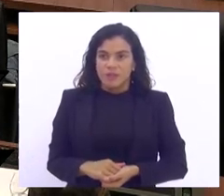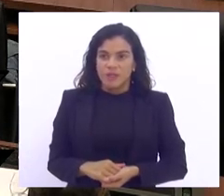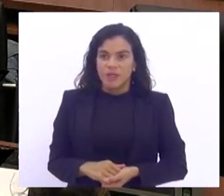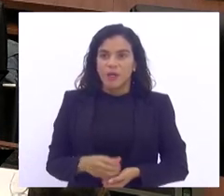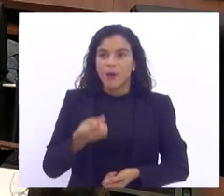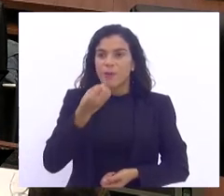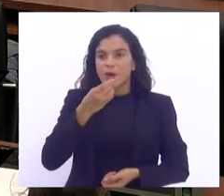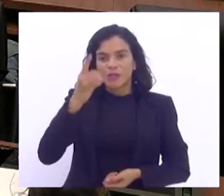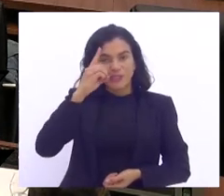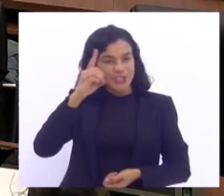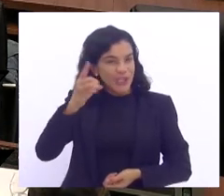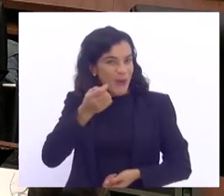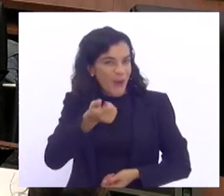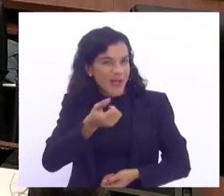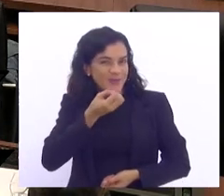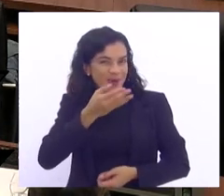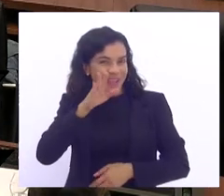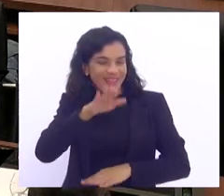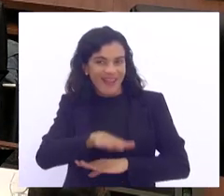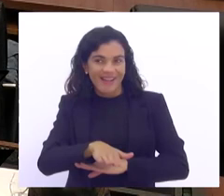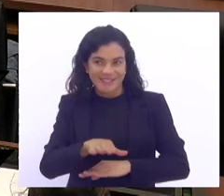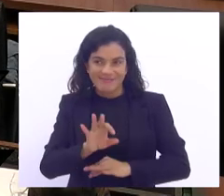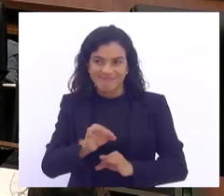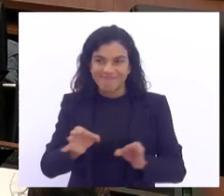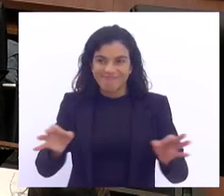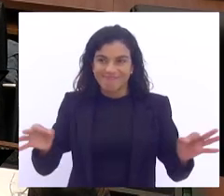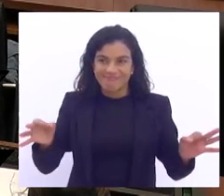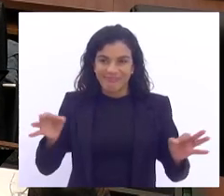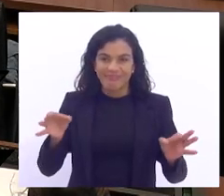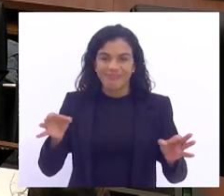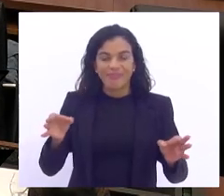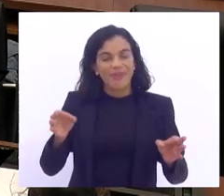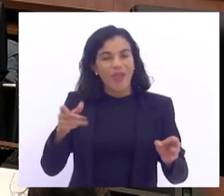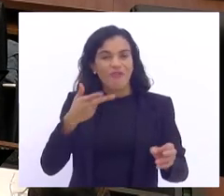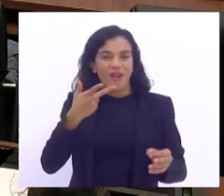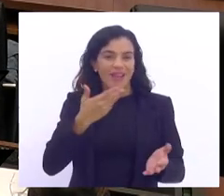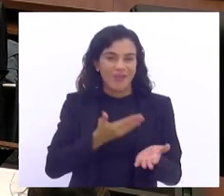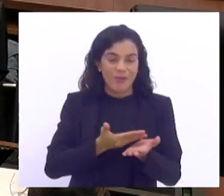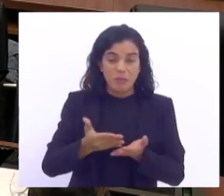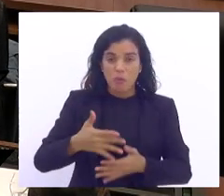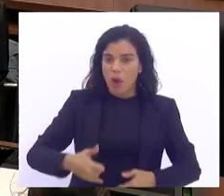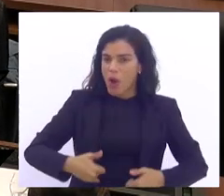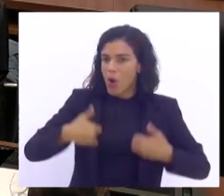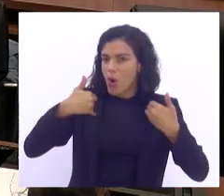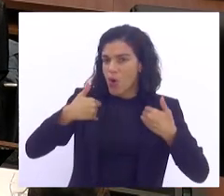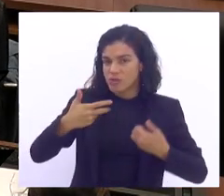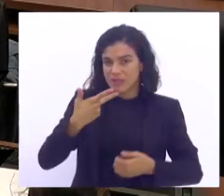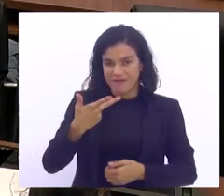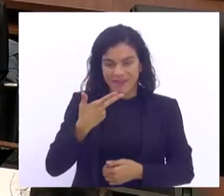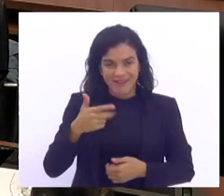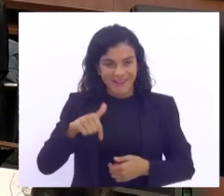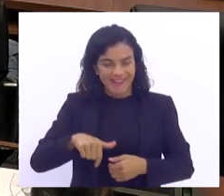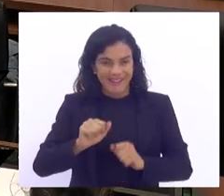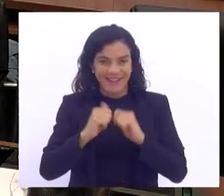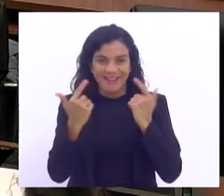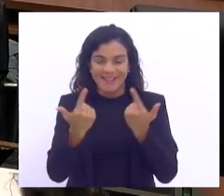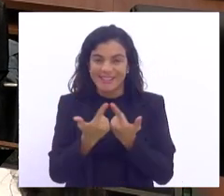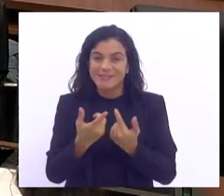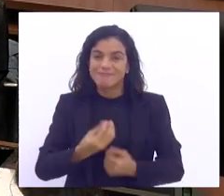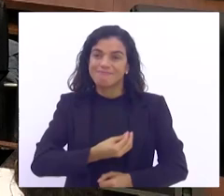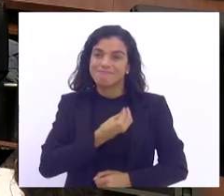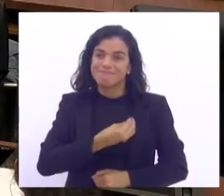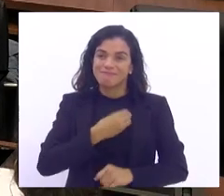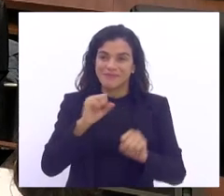Bom dia, queridos. Quase boa tarde. Como disse no início, é uma honra muito grande estar aqui na Alerge participando